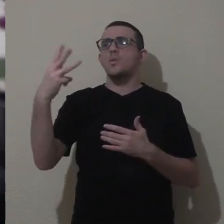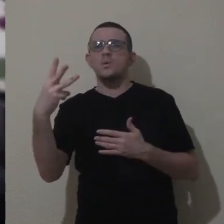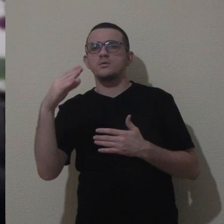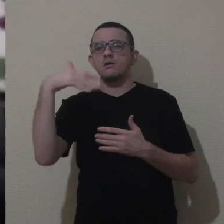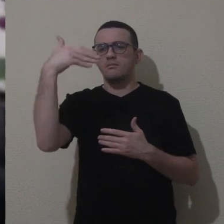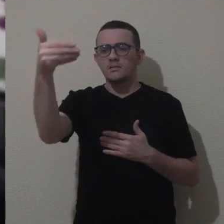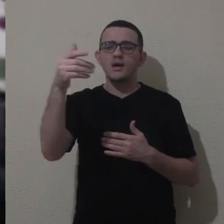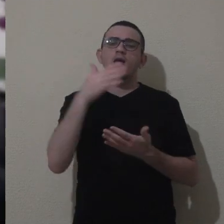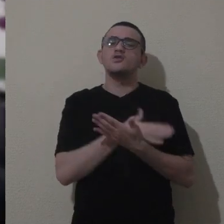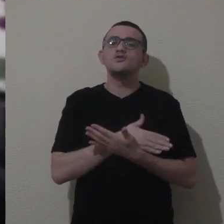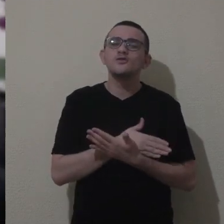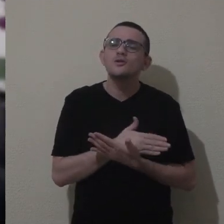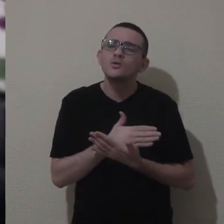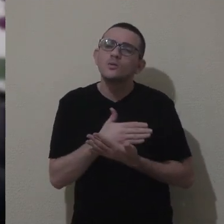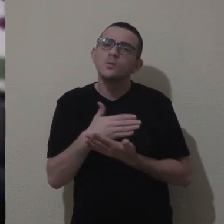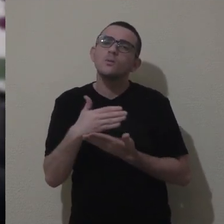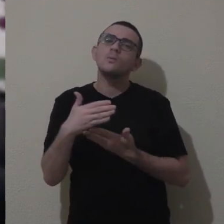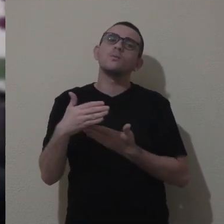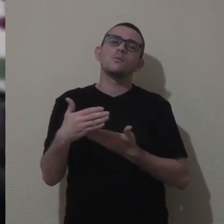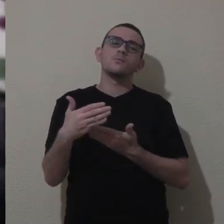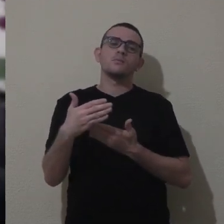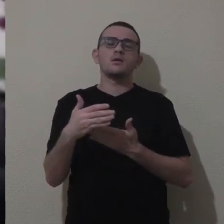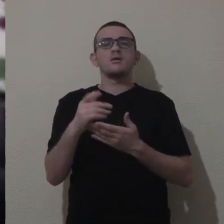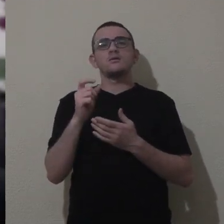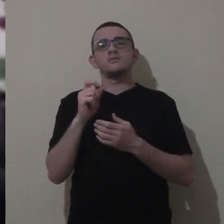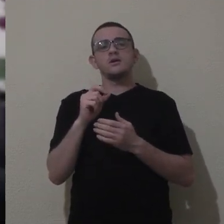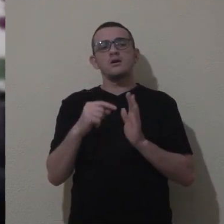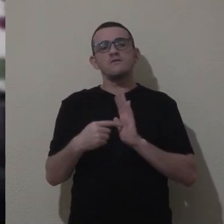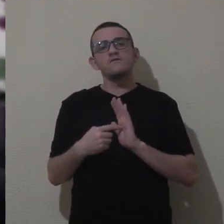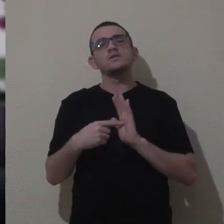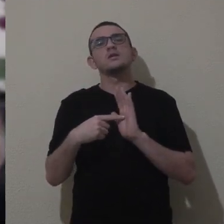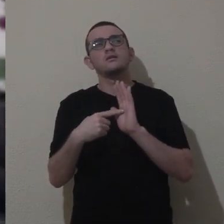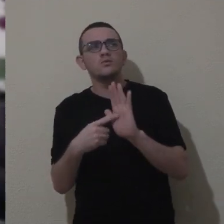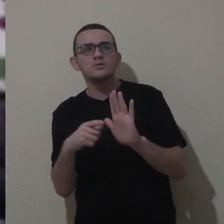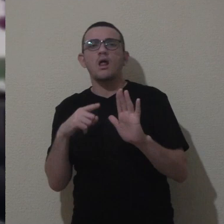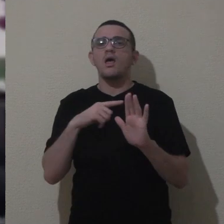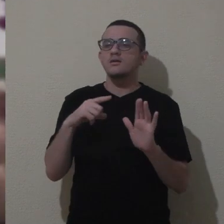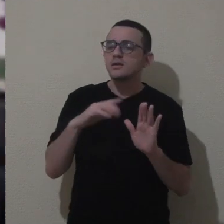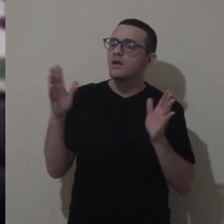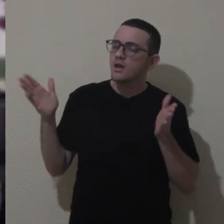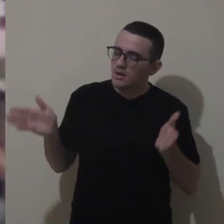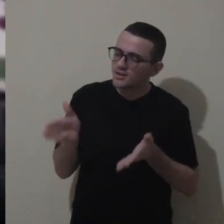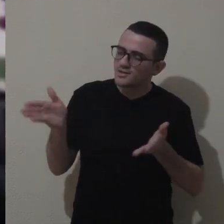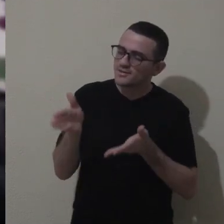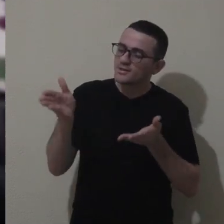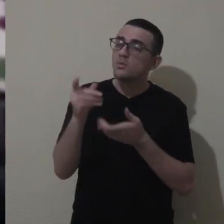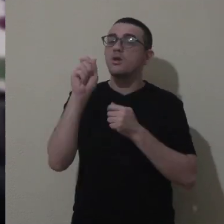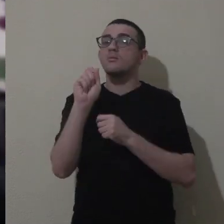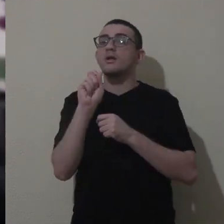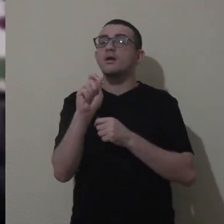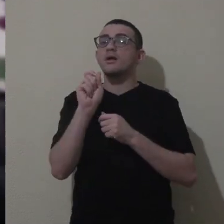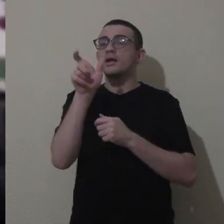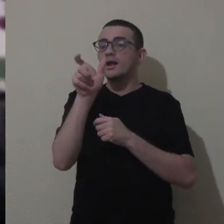em diante, que começa, né, você trazer mais elementos de estímulo,